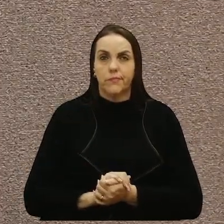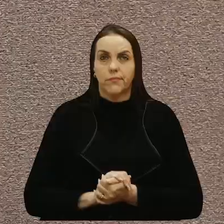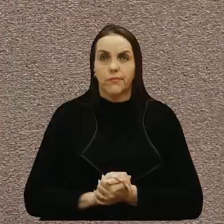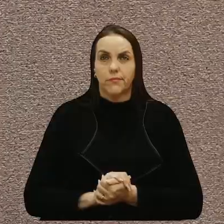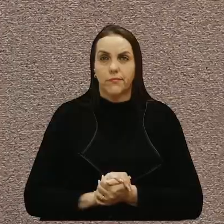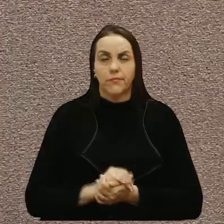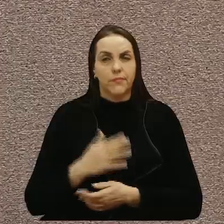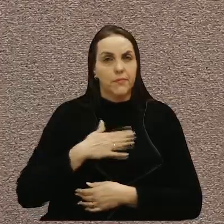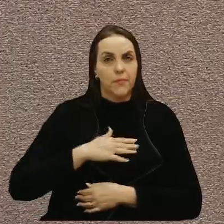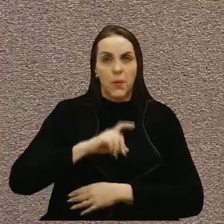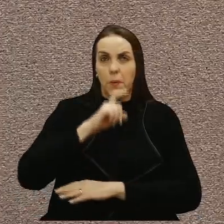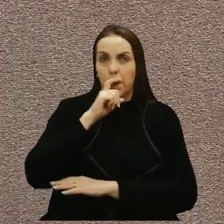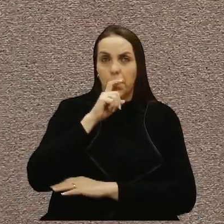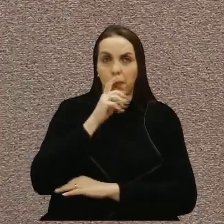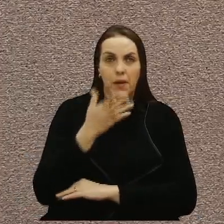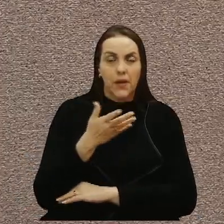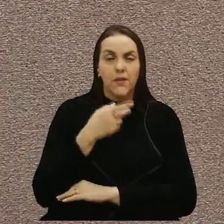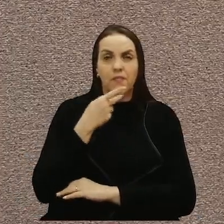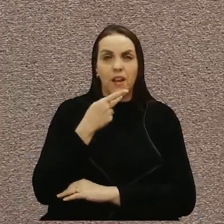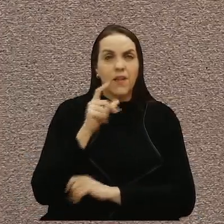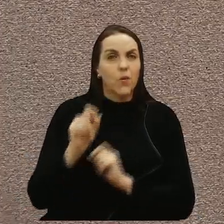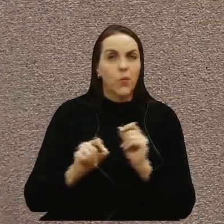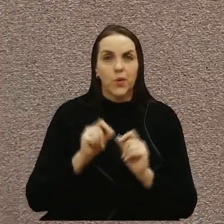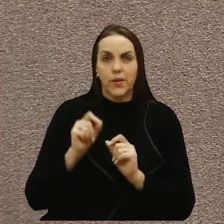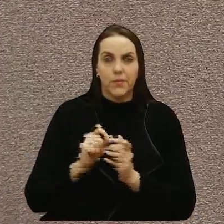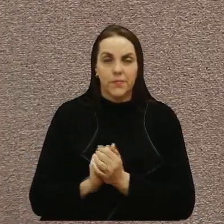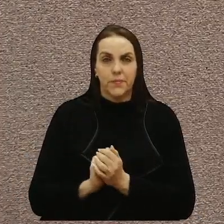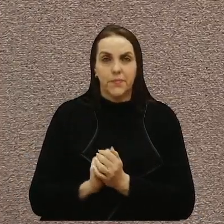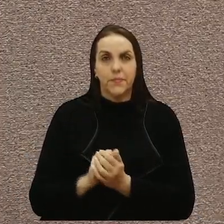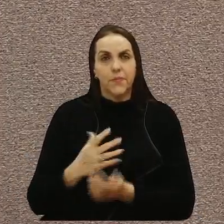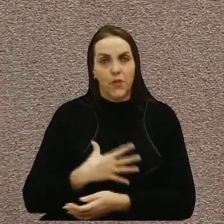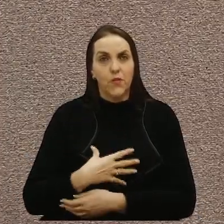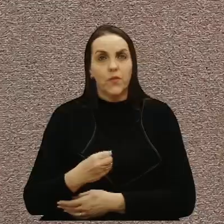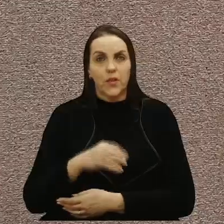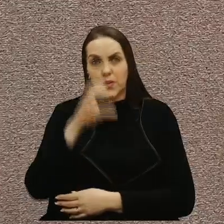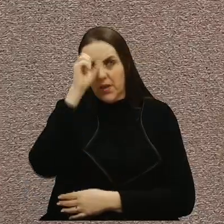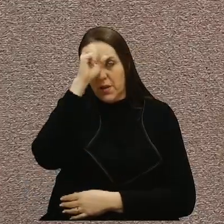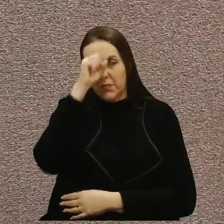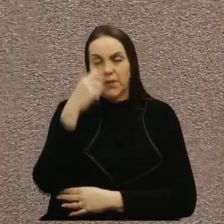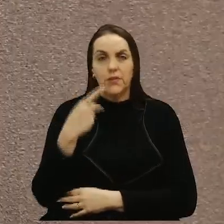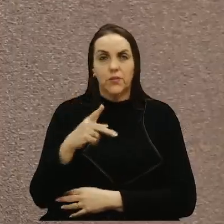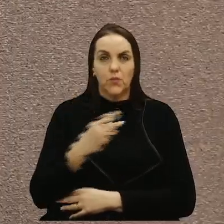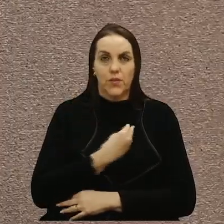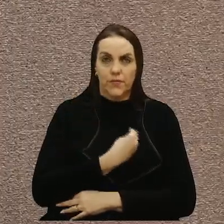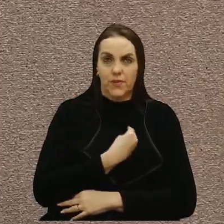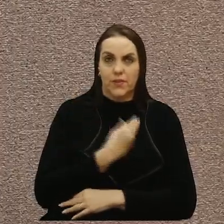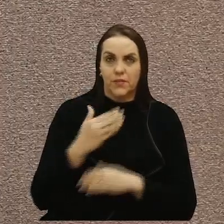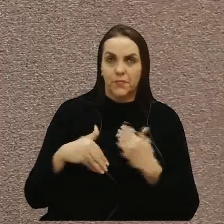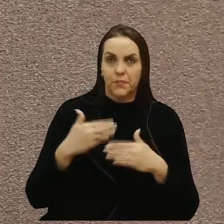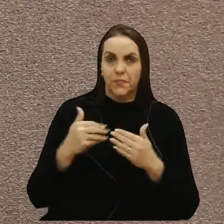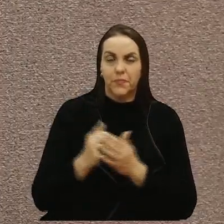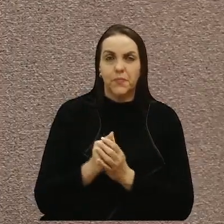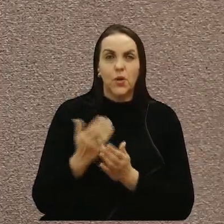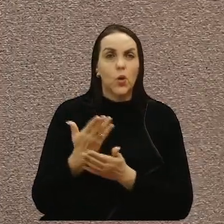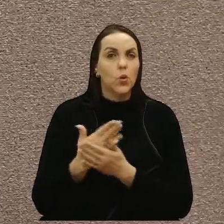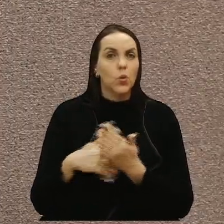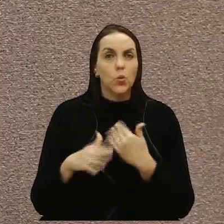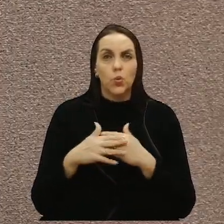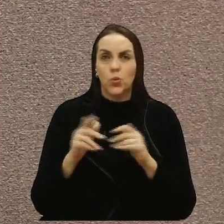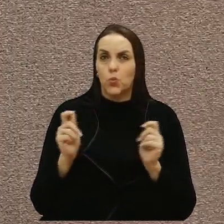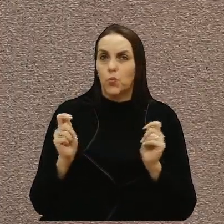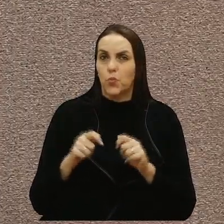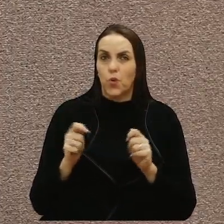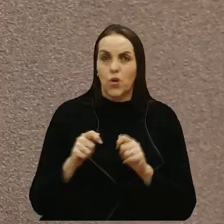Meu pai, ele costumava dizer o seguinte: meu filho, aprenda uma lição para a sua vida. Tudo pode